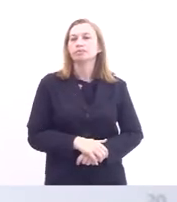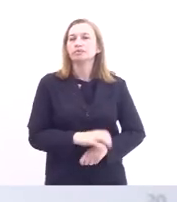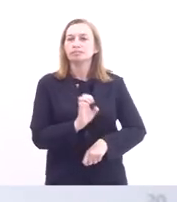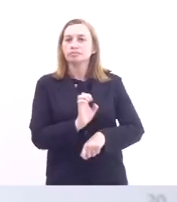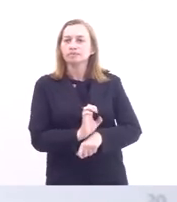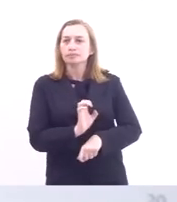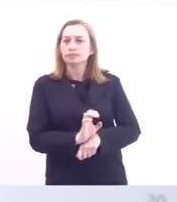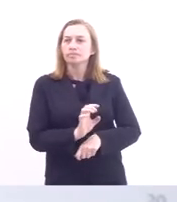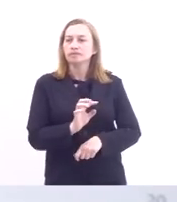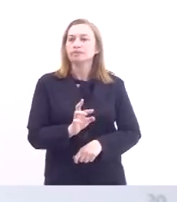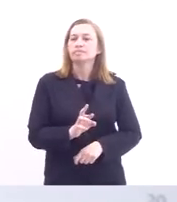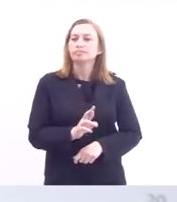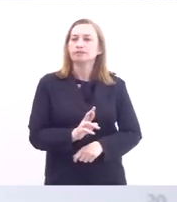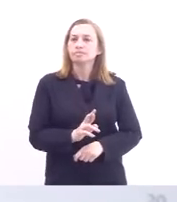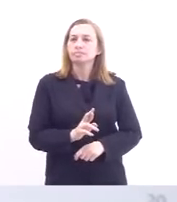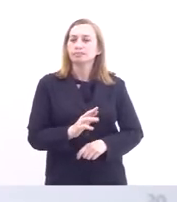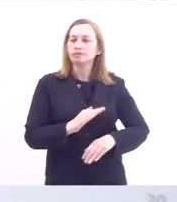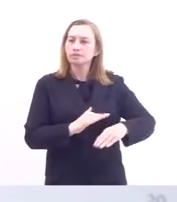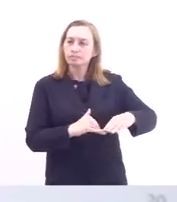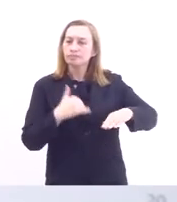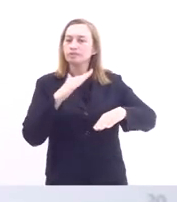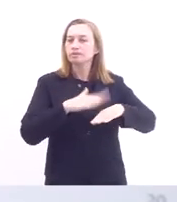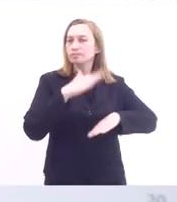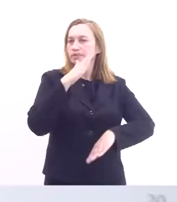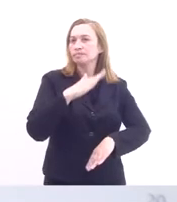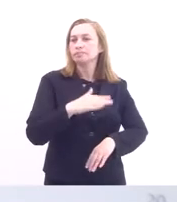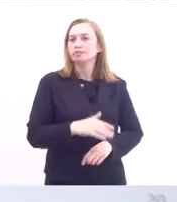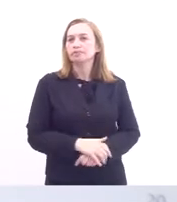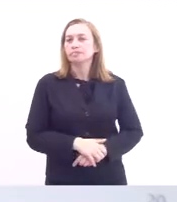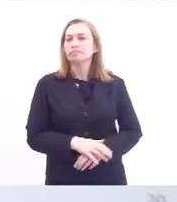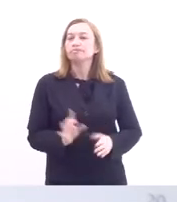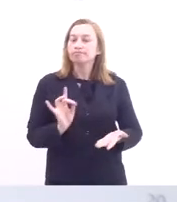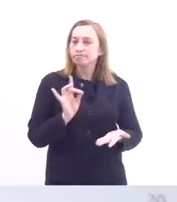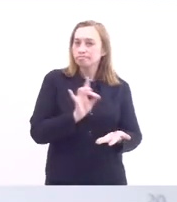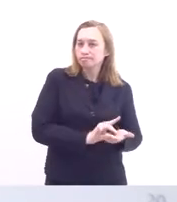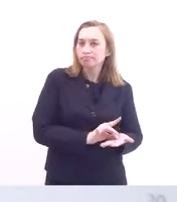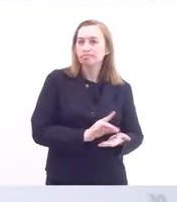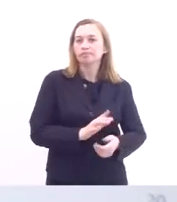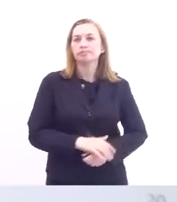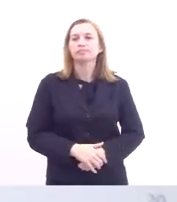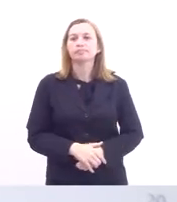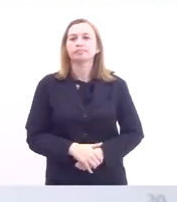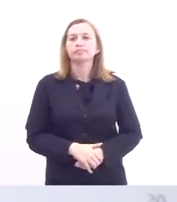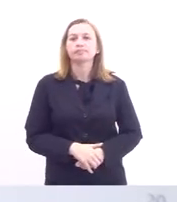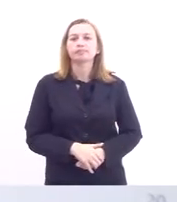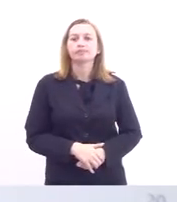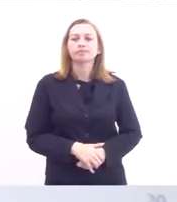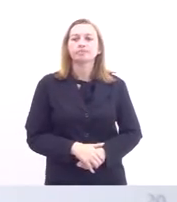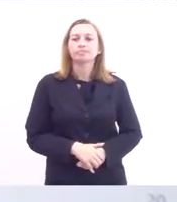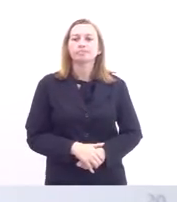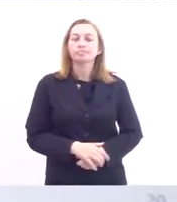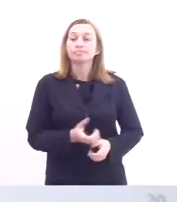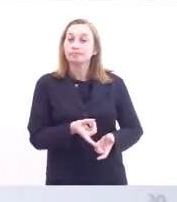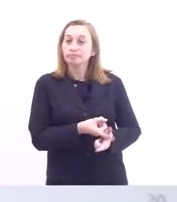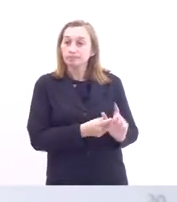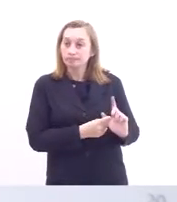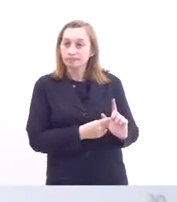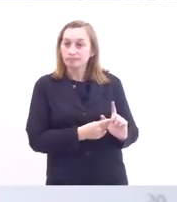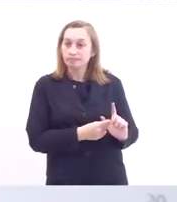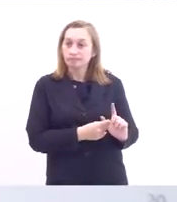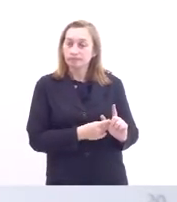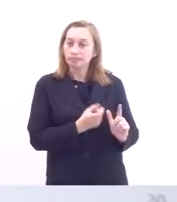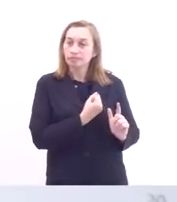está em um patamar bem alto. Então, e, na realidade, o estoque da dívida ele